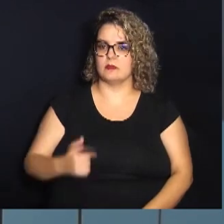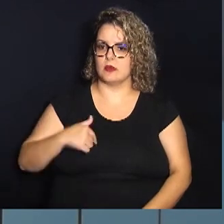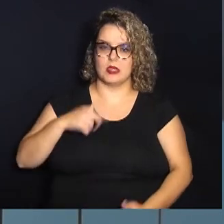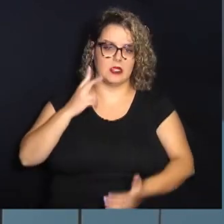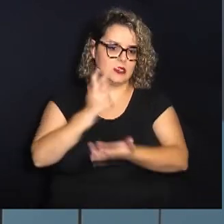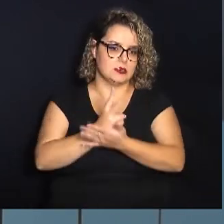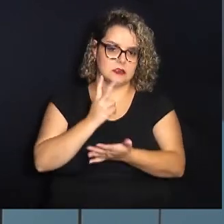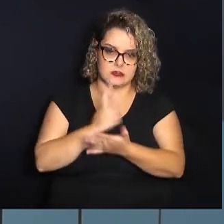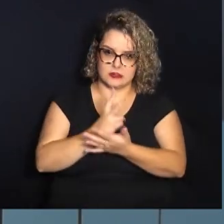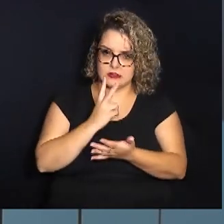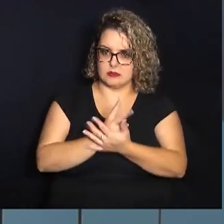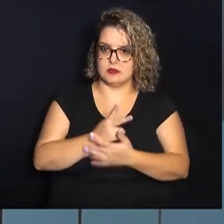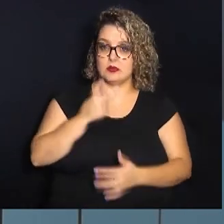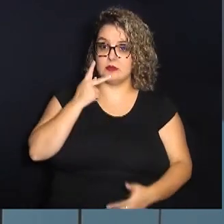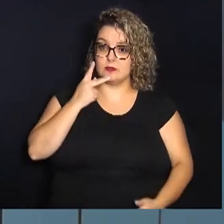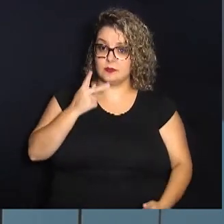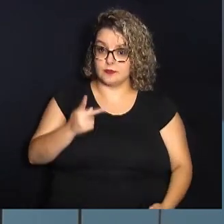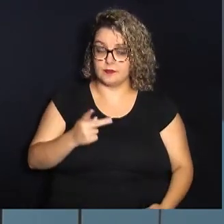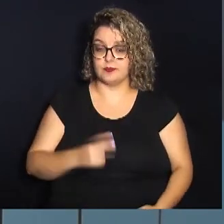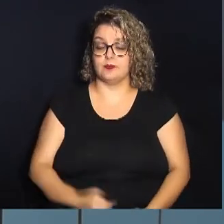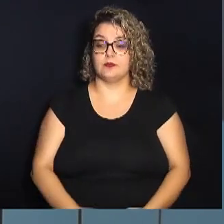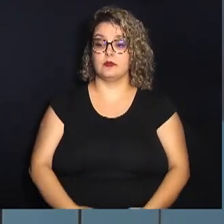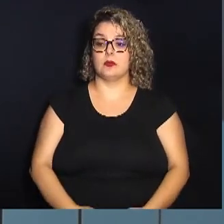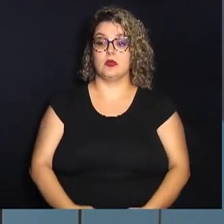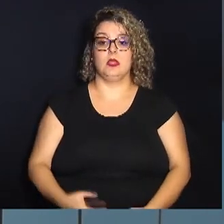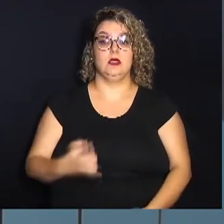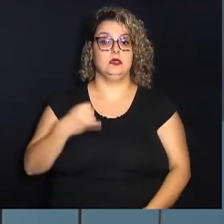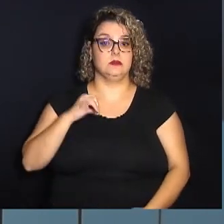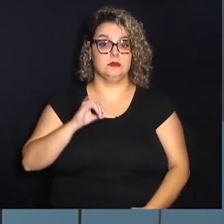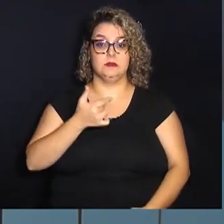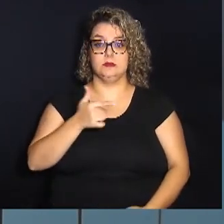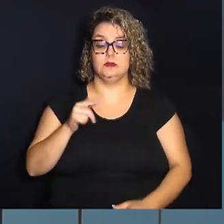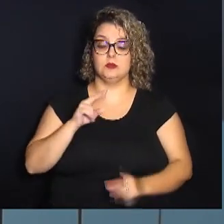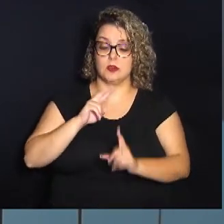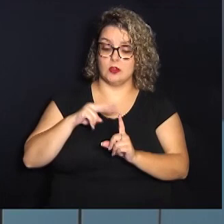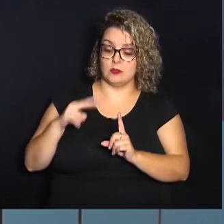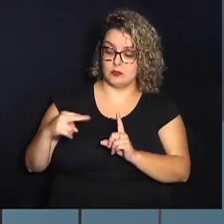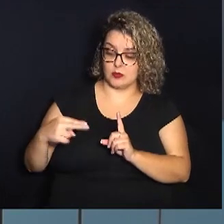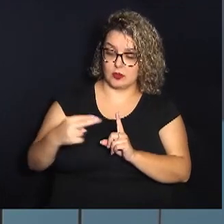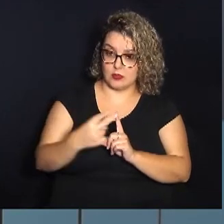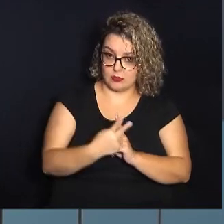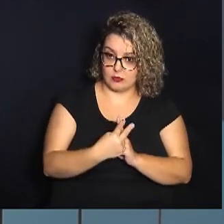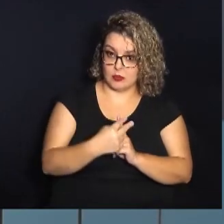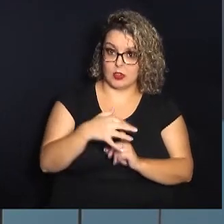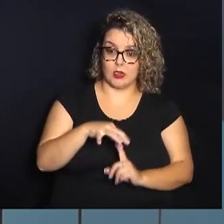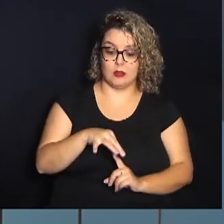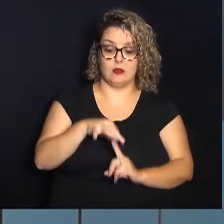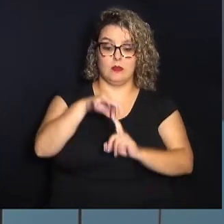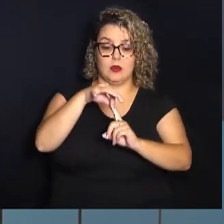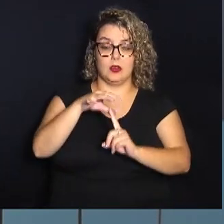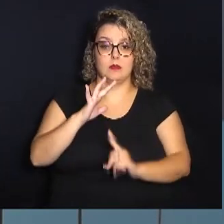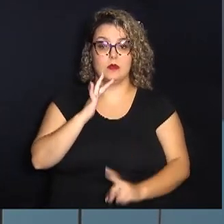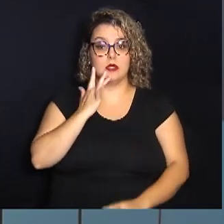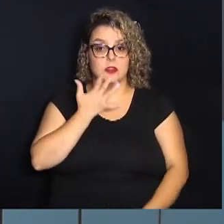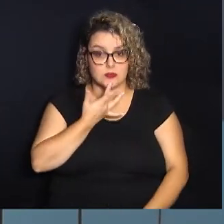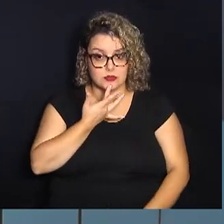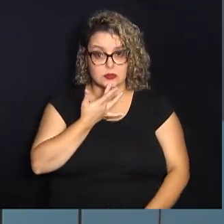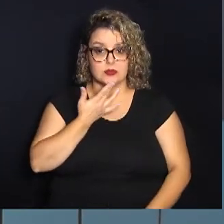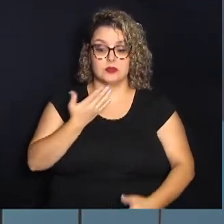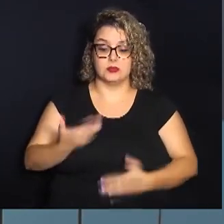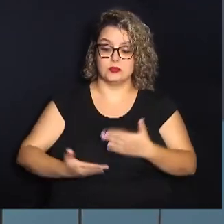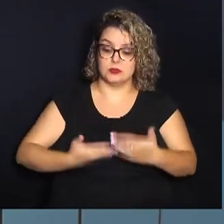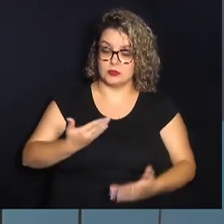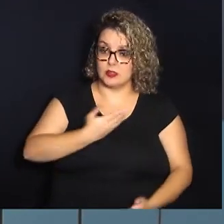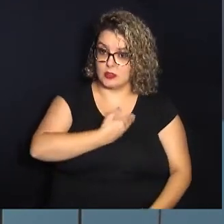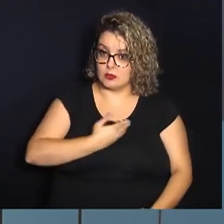ser daquelas que vai falar, olha, se a gente não tem um olhar muito prioritário para a importância que o serviço público tem